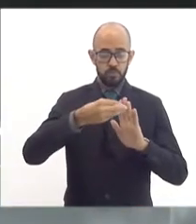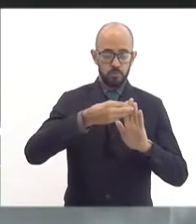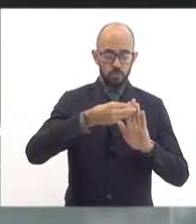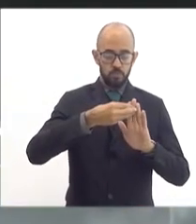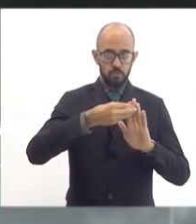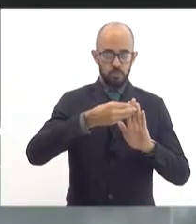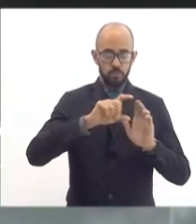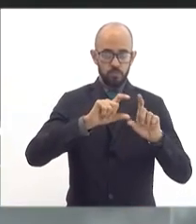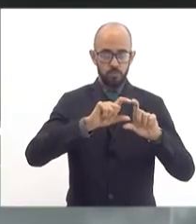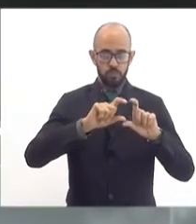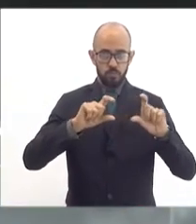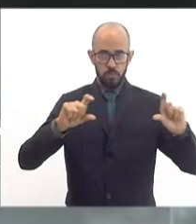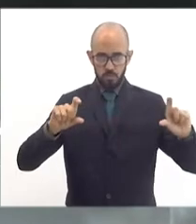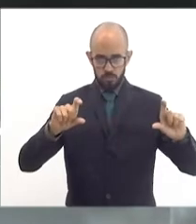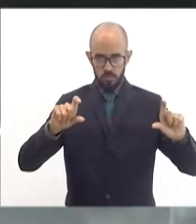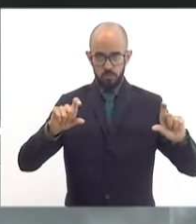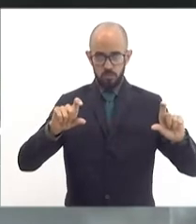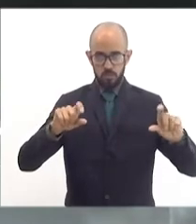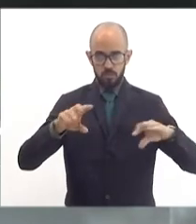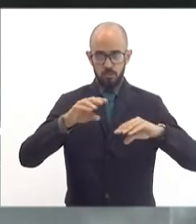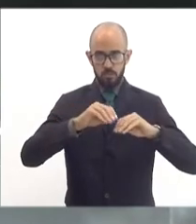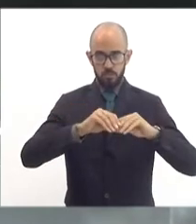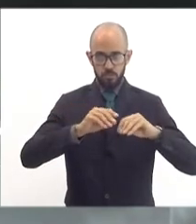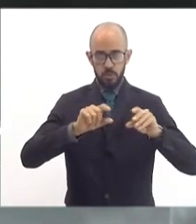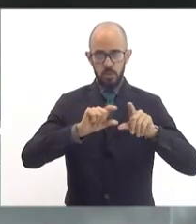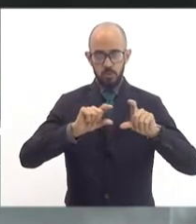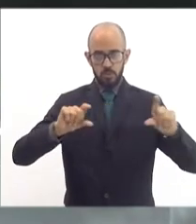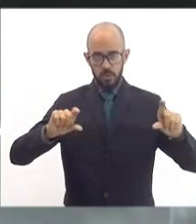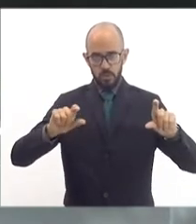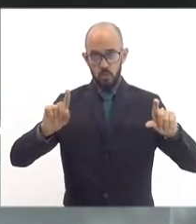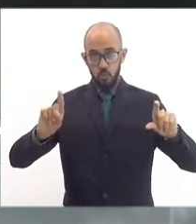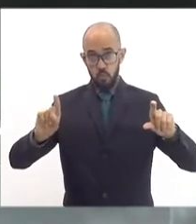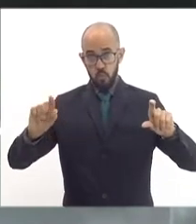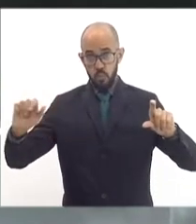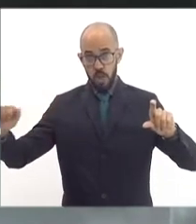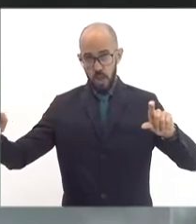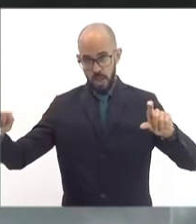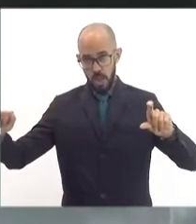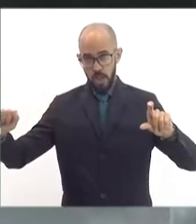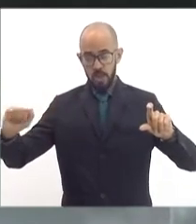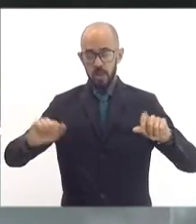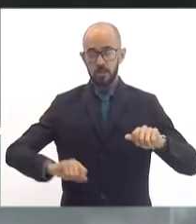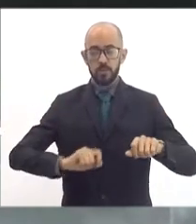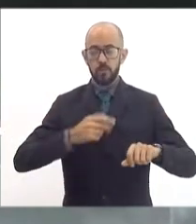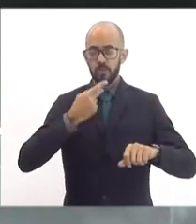acrescenta um parágrafo, parágrafo 1A, que diz...